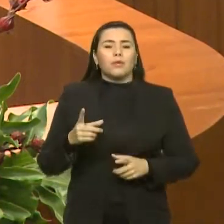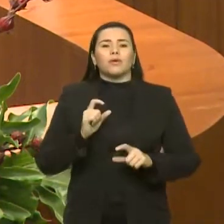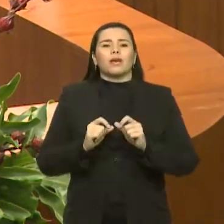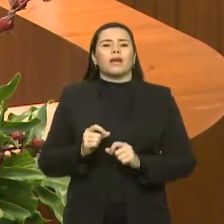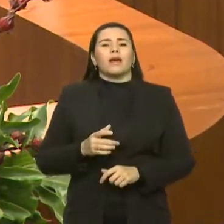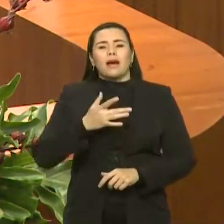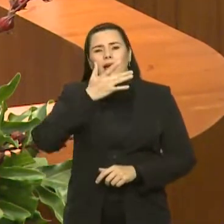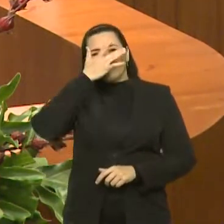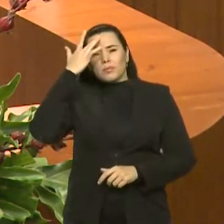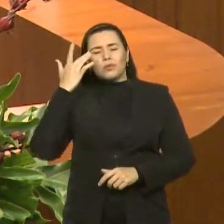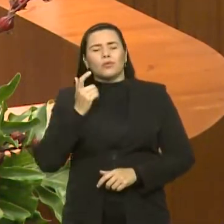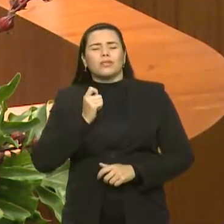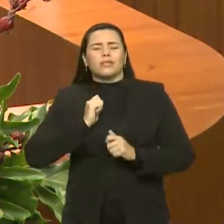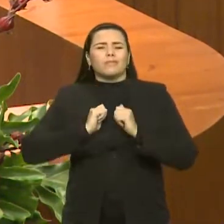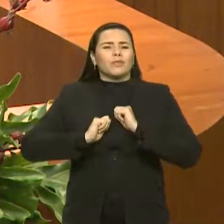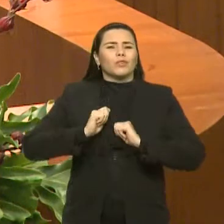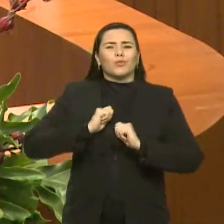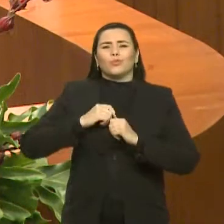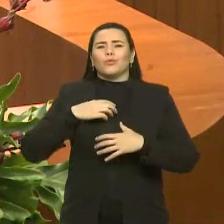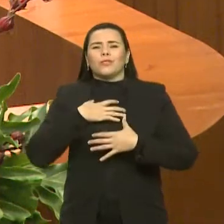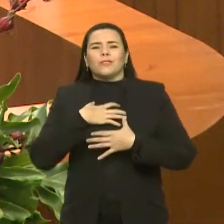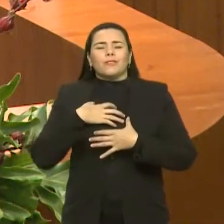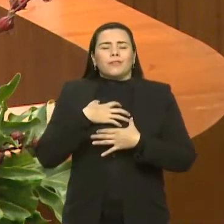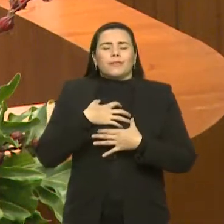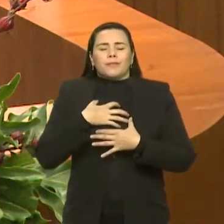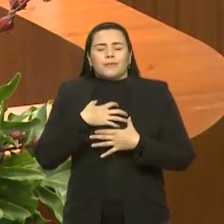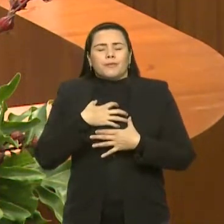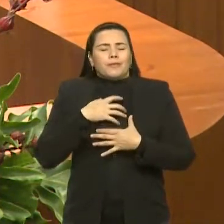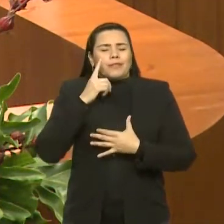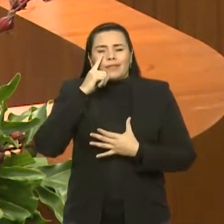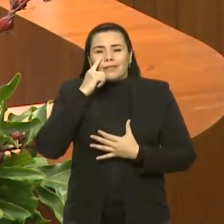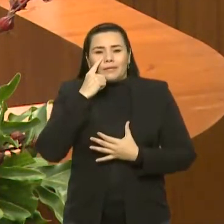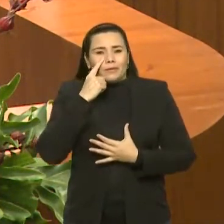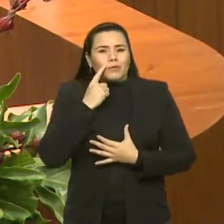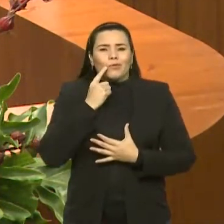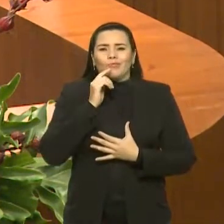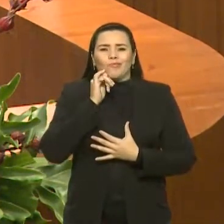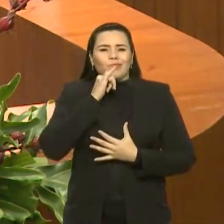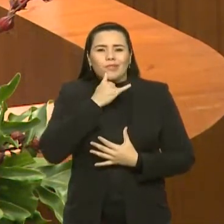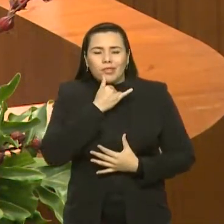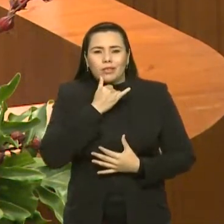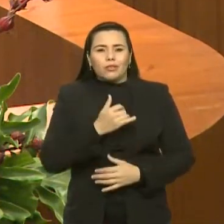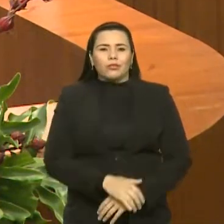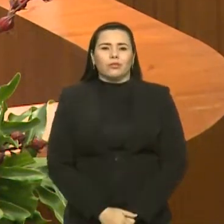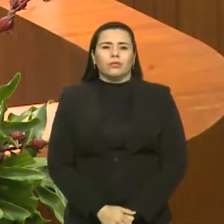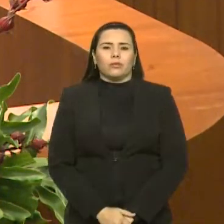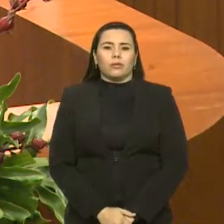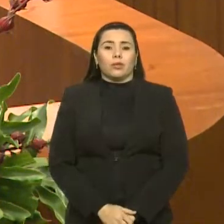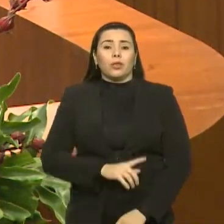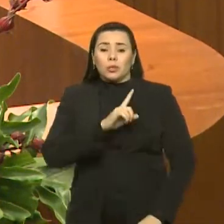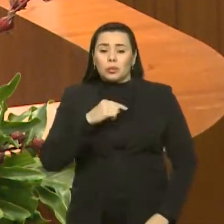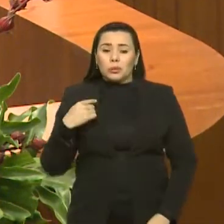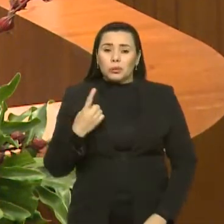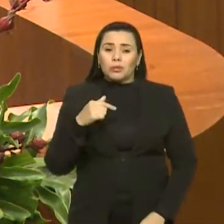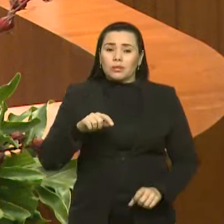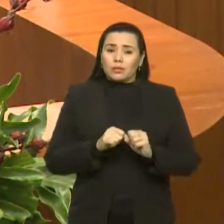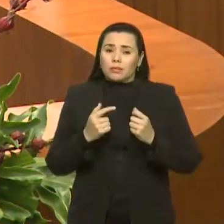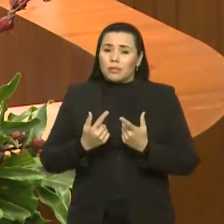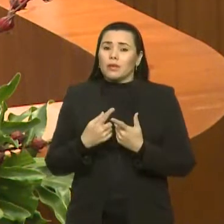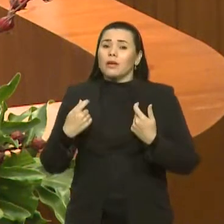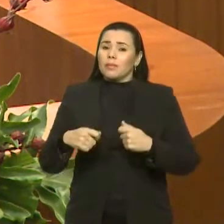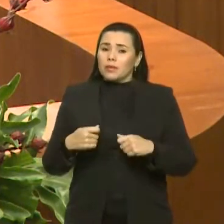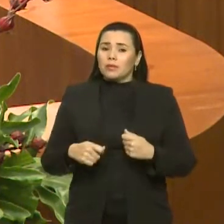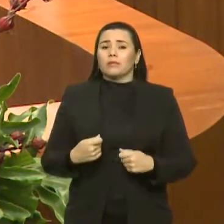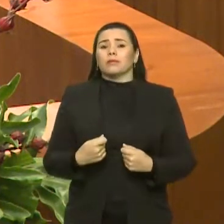pessoas cobrando para que esta casa tenha voz. Então, que a gente possa se unir e não